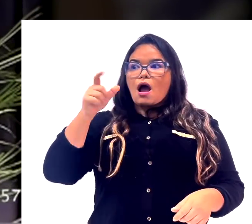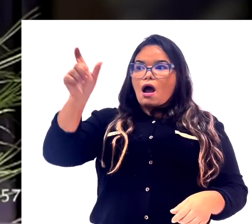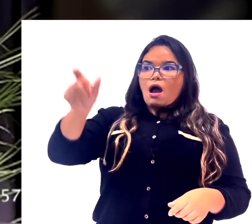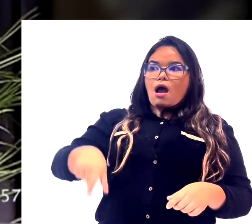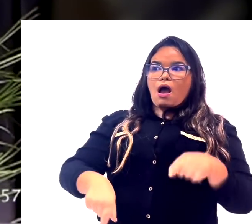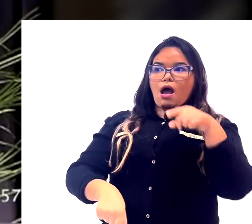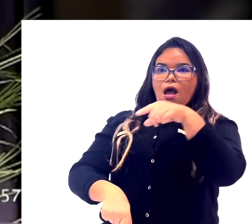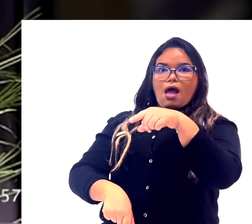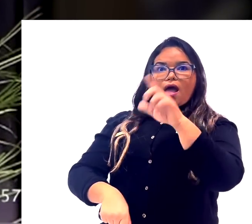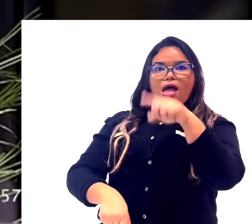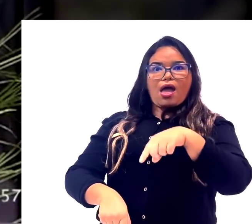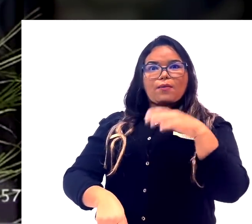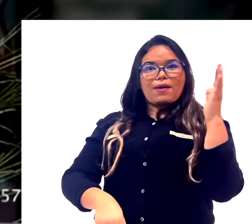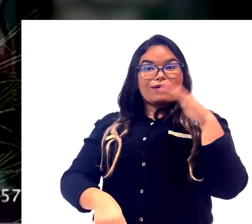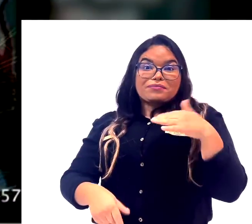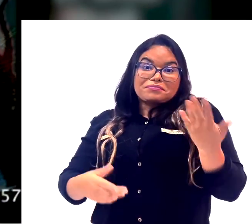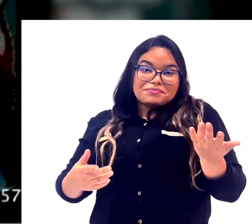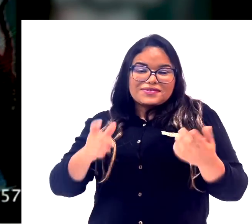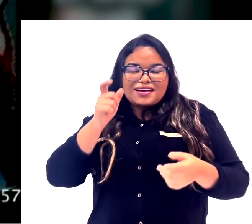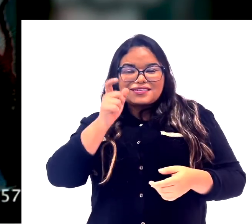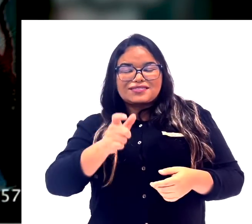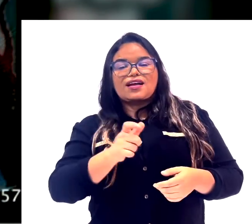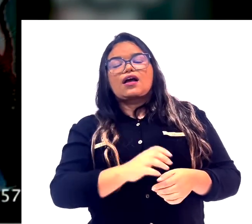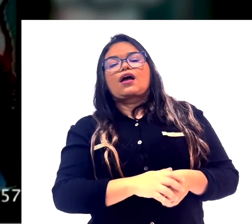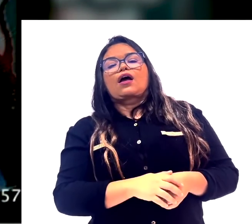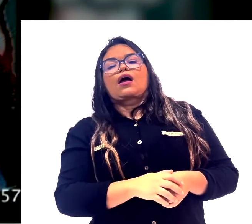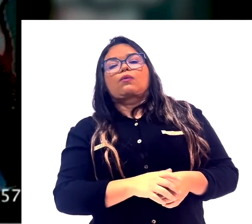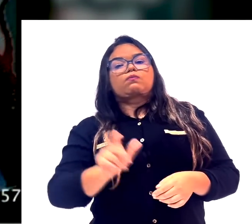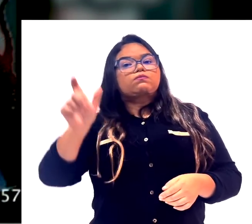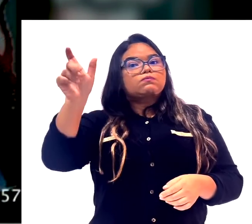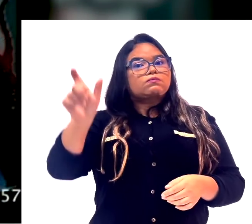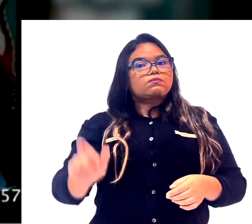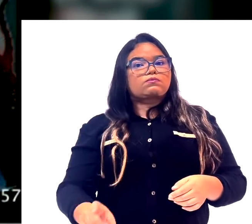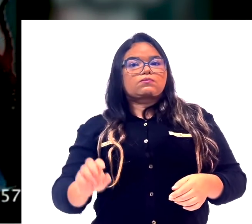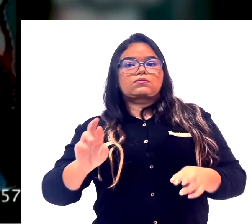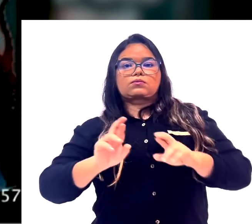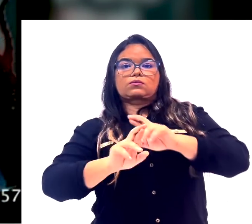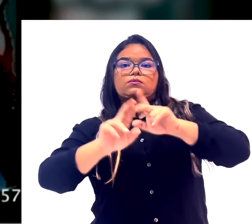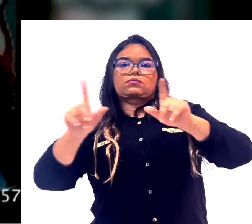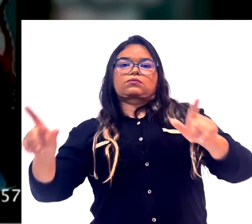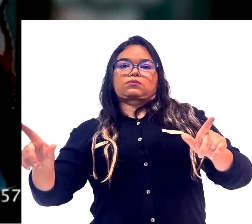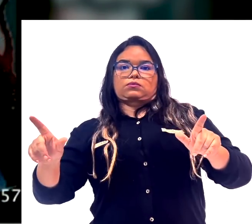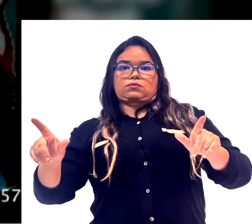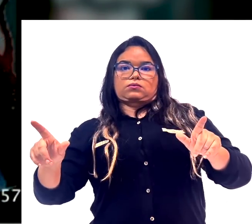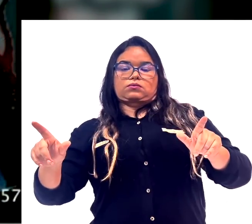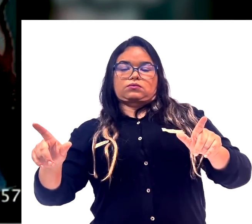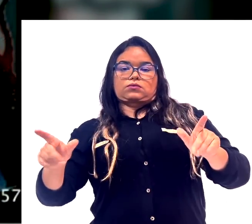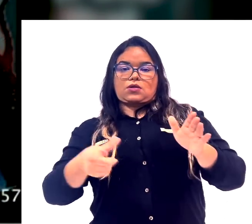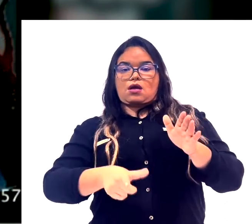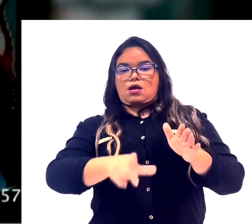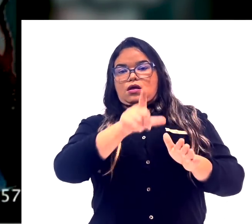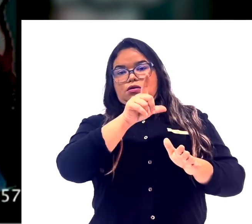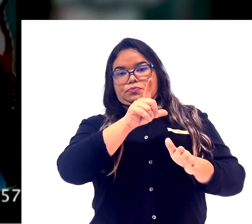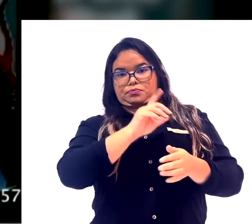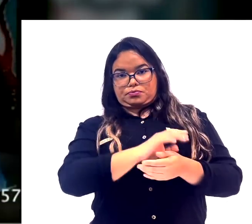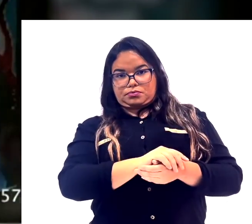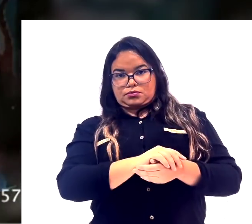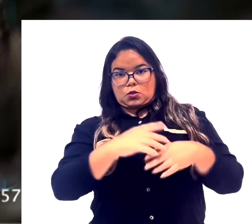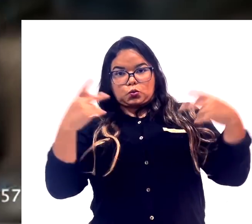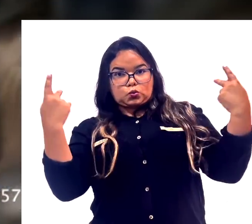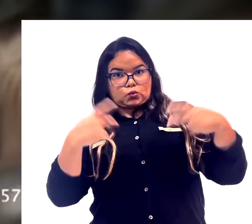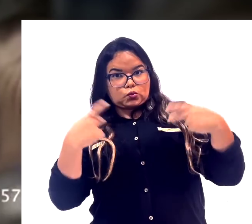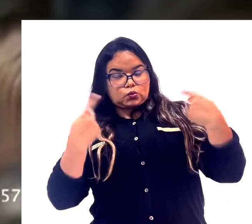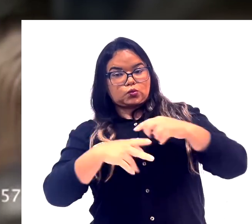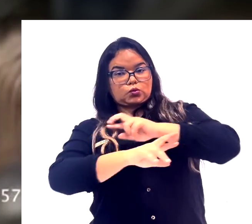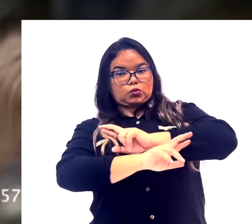interessante. Portanto, ele será diferente dos primeiros. Portanto, o aspecto é diferente na quarta